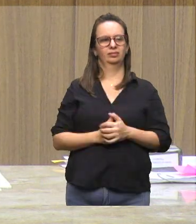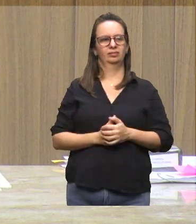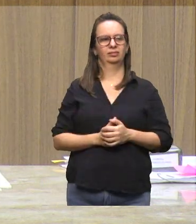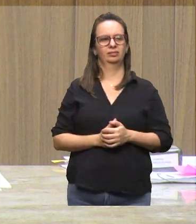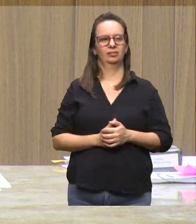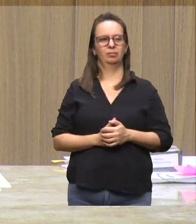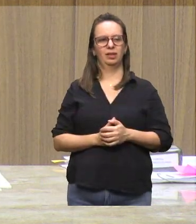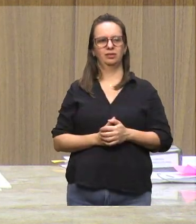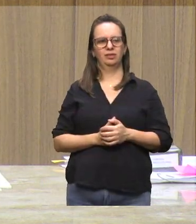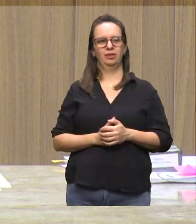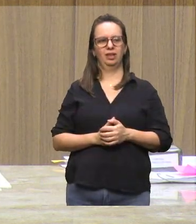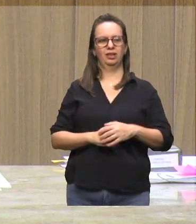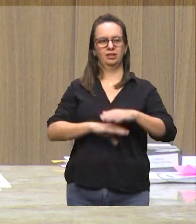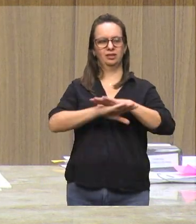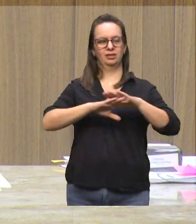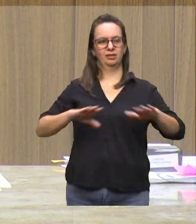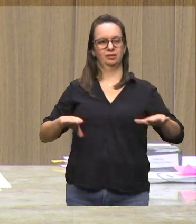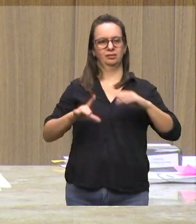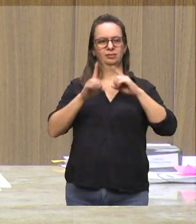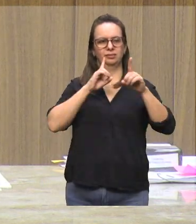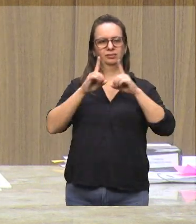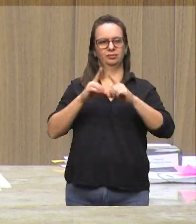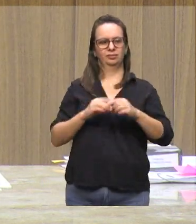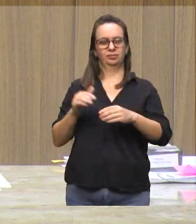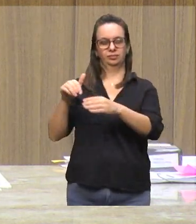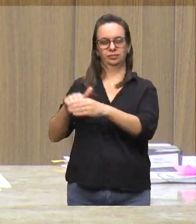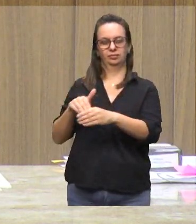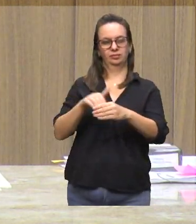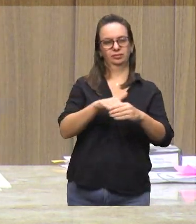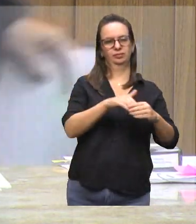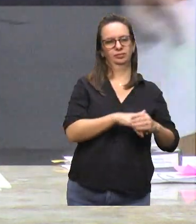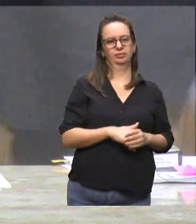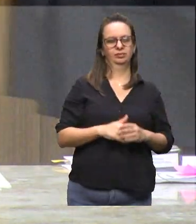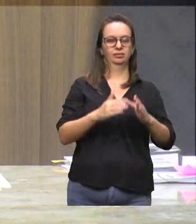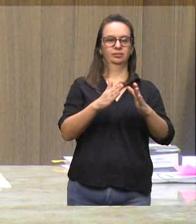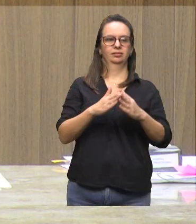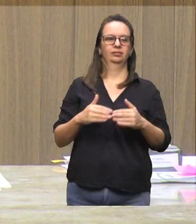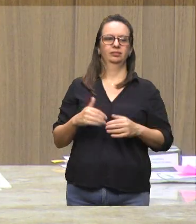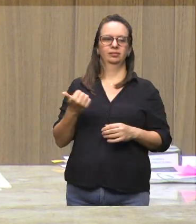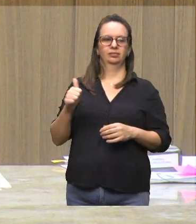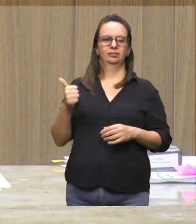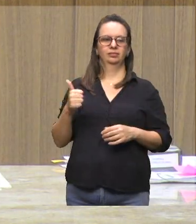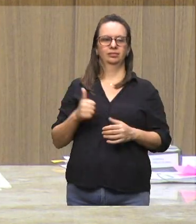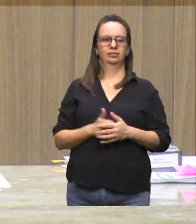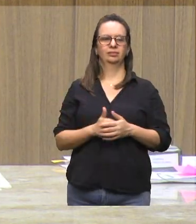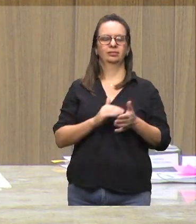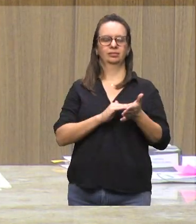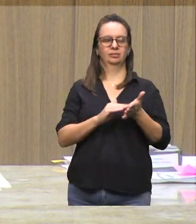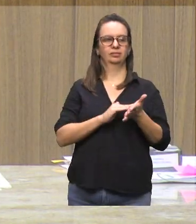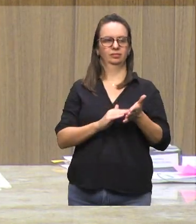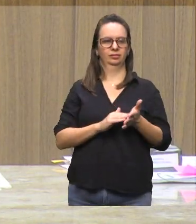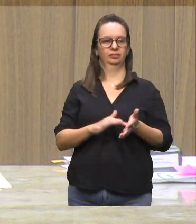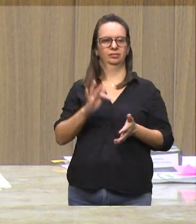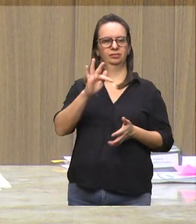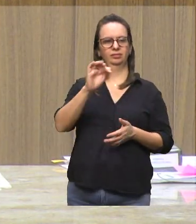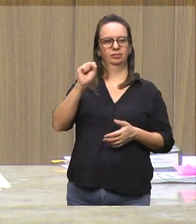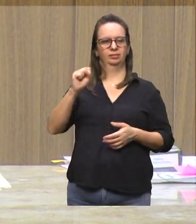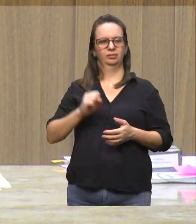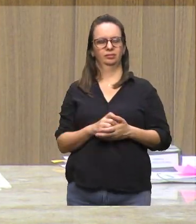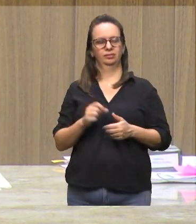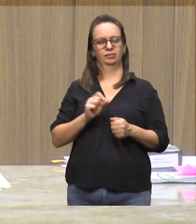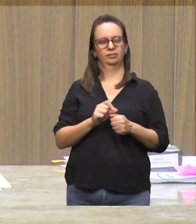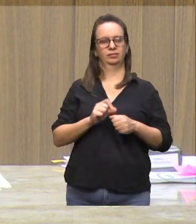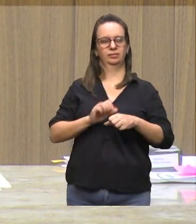Encerrada a discussão, em votação. Solicito ao primeiro secretário, vereador Fernando Sirque, que proceda à chamada